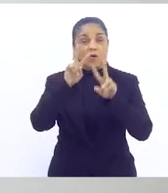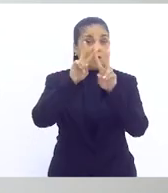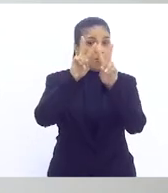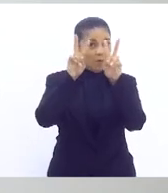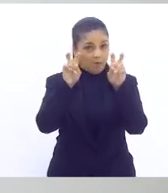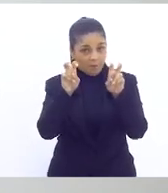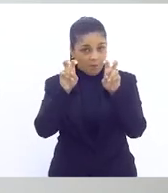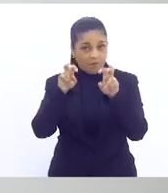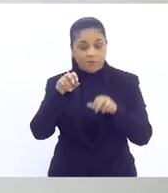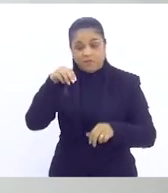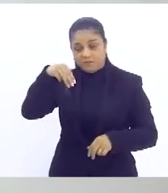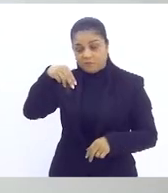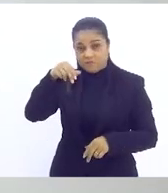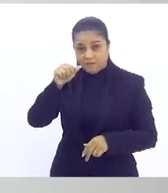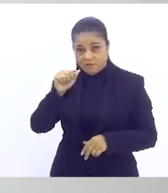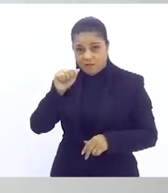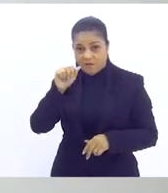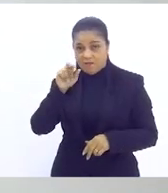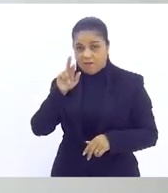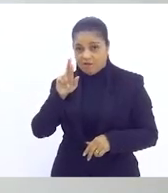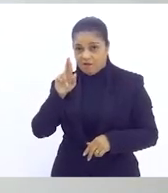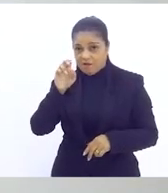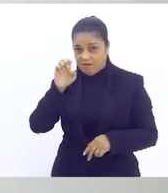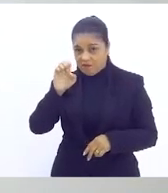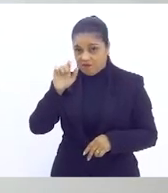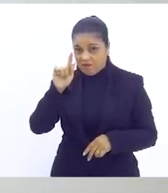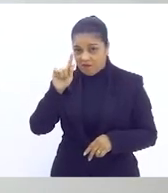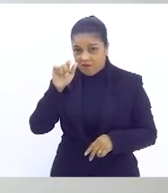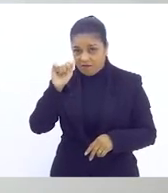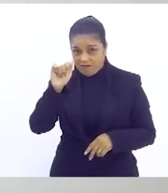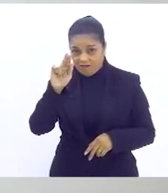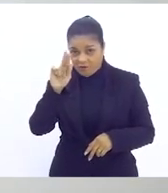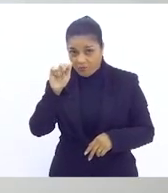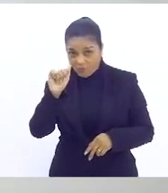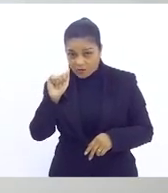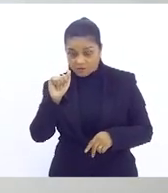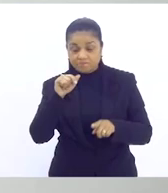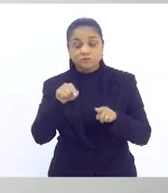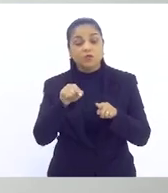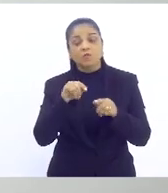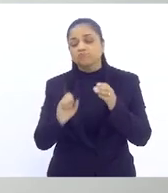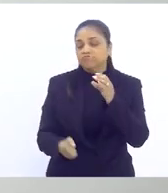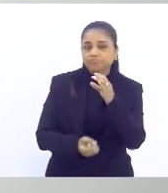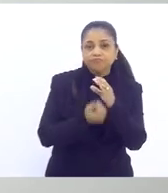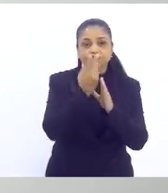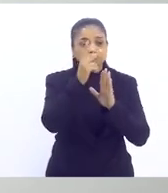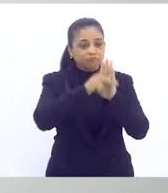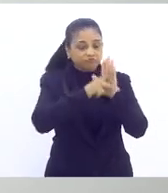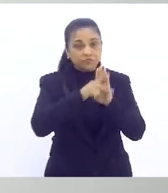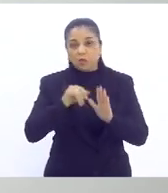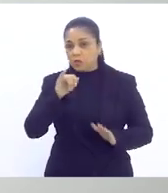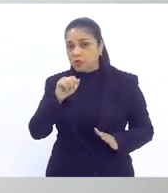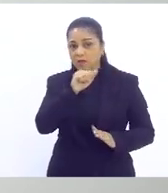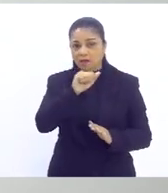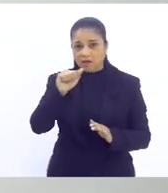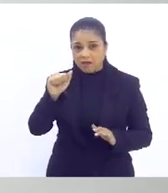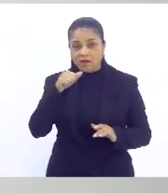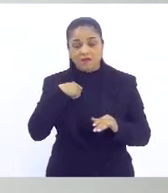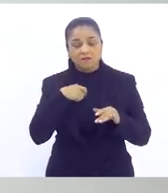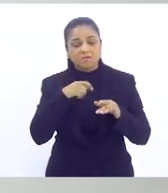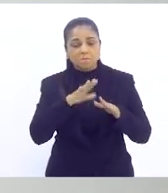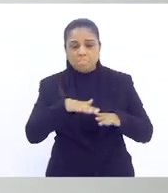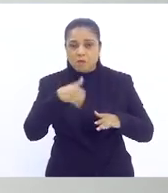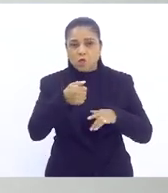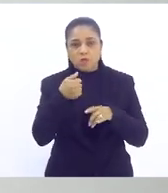régua na verdade né o que o que sabe se foi até oriundo de um projeto que surgiu no seio do iaa né sobre melhorias habitacionais